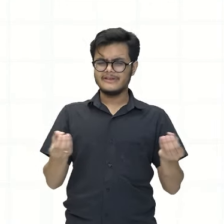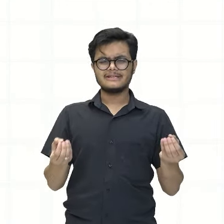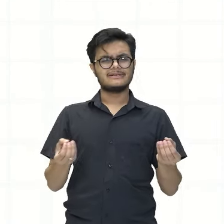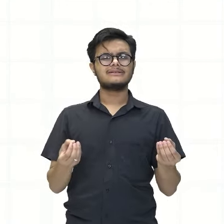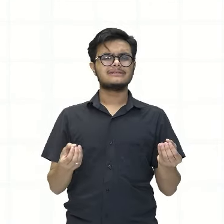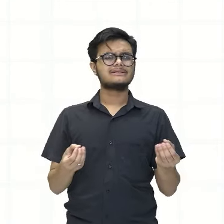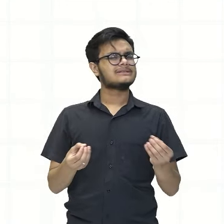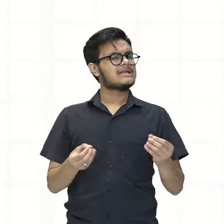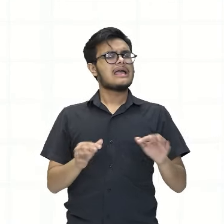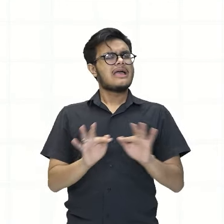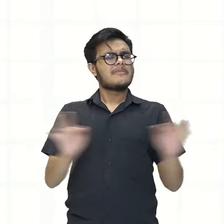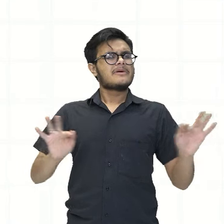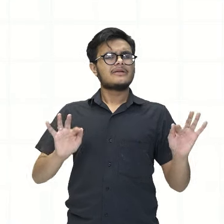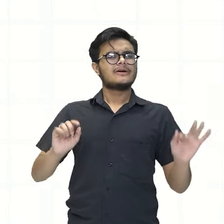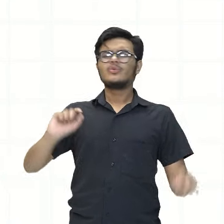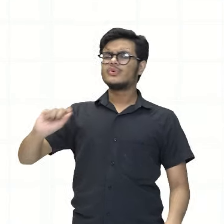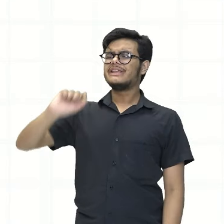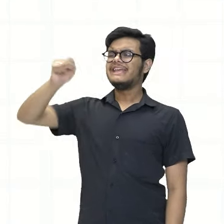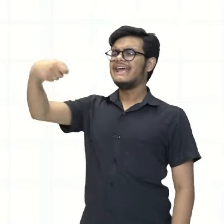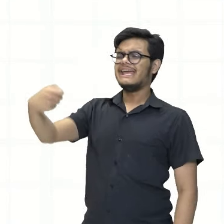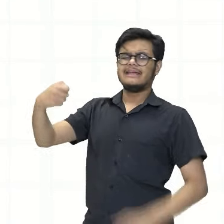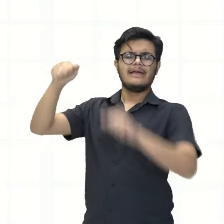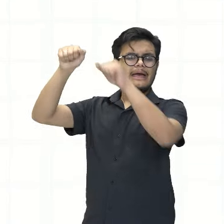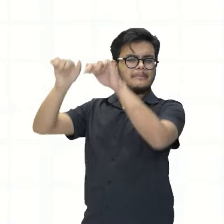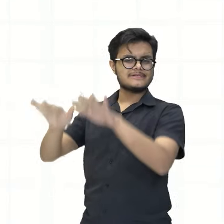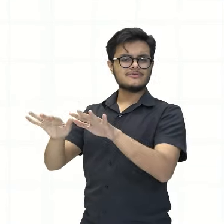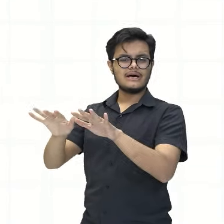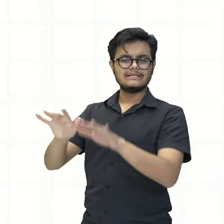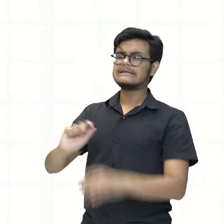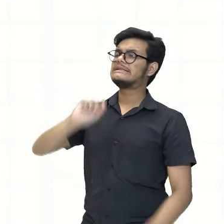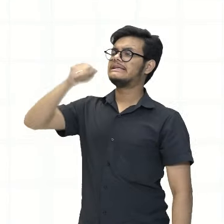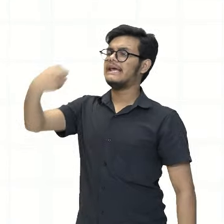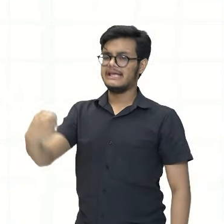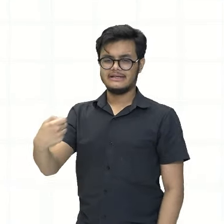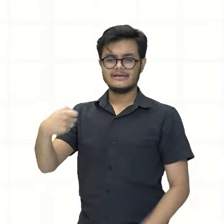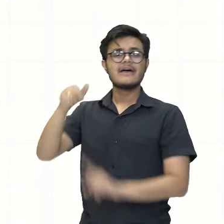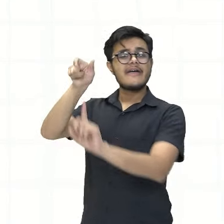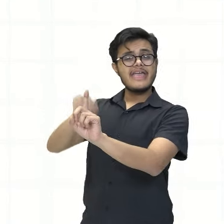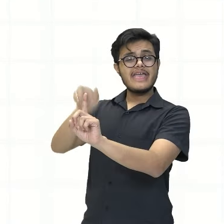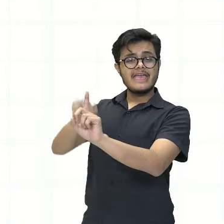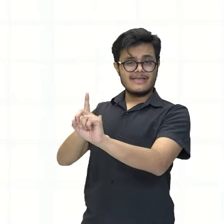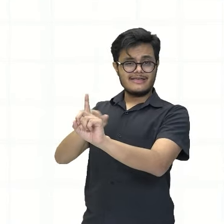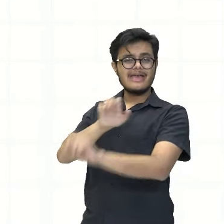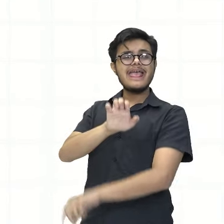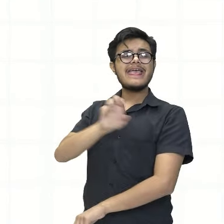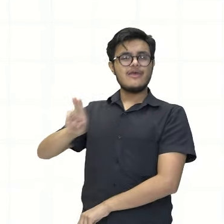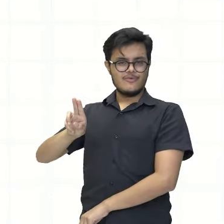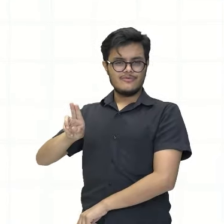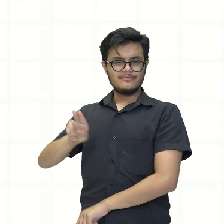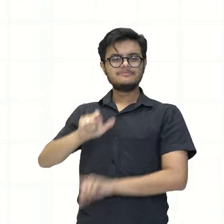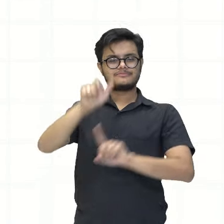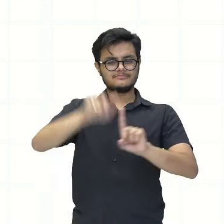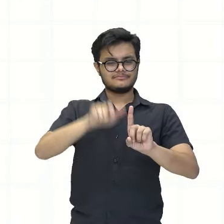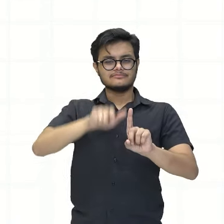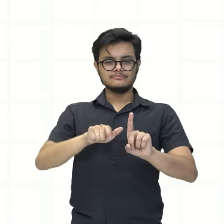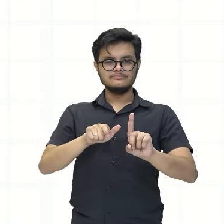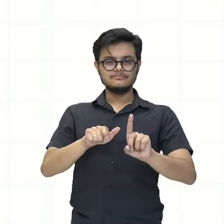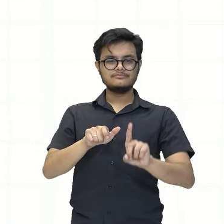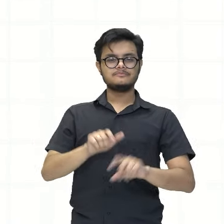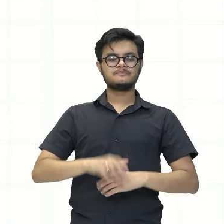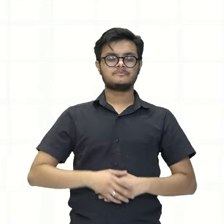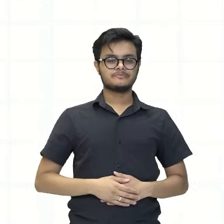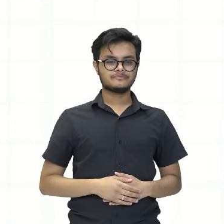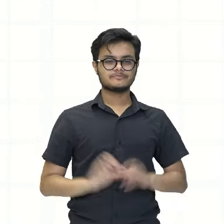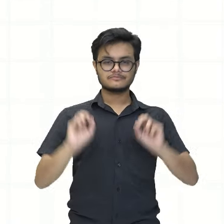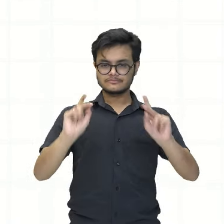né quem é muito privilegiada eu sujeito e todo o restante é predicado sou muito privilegiada